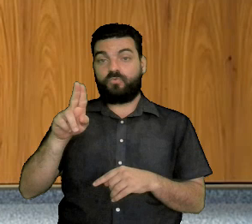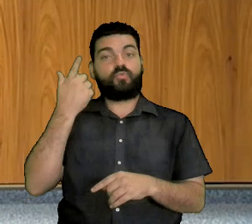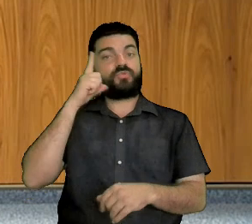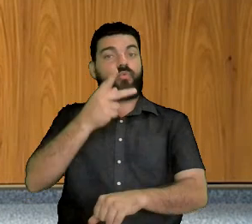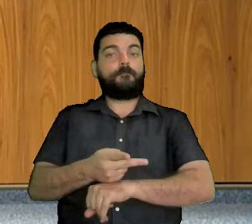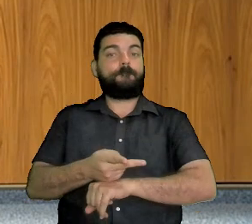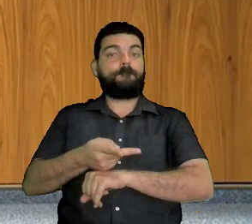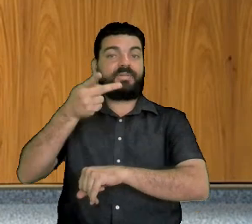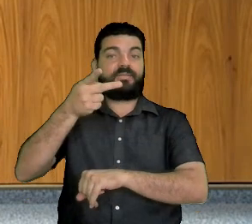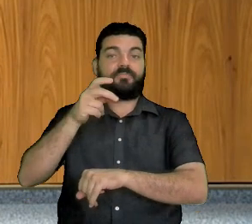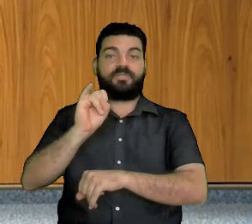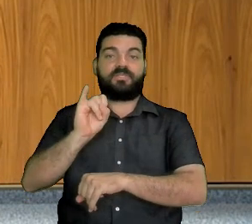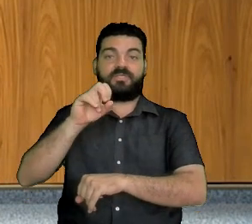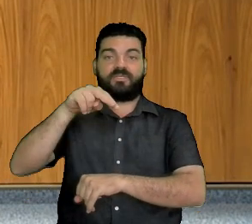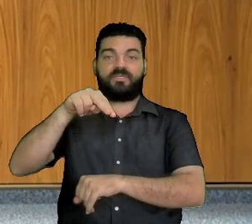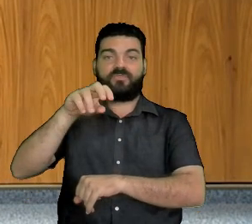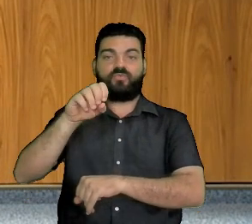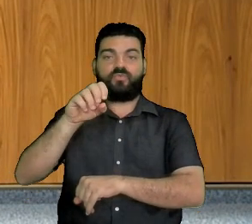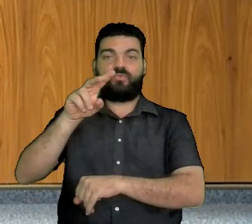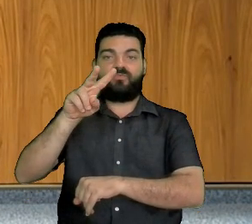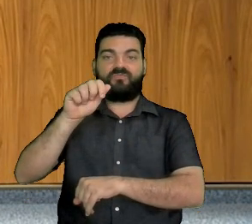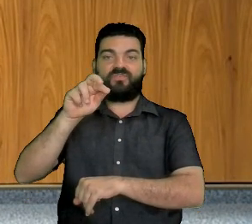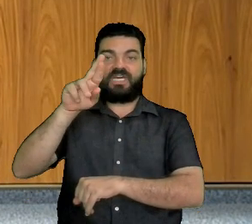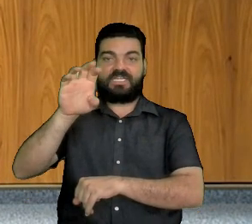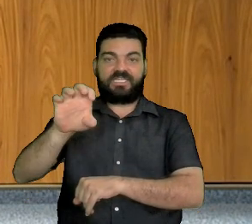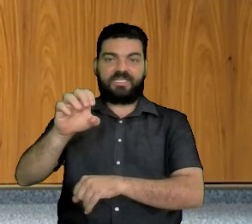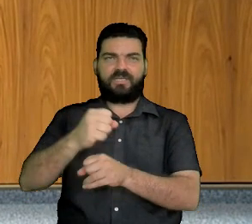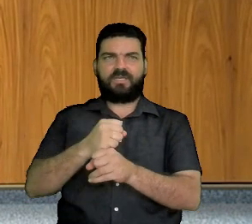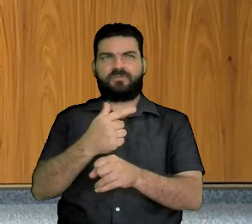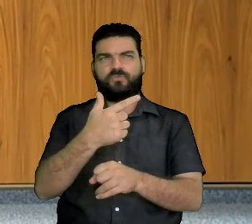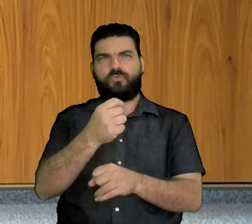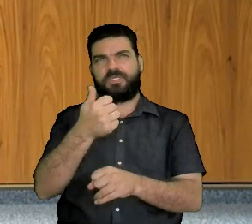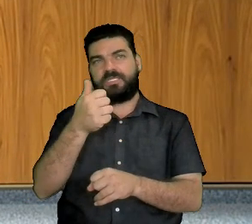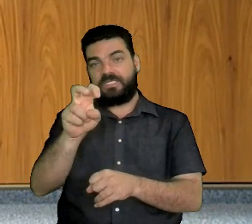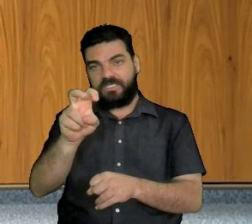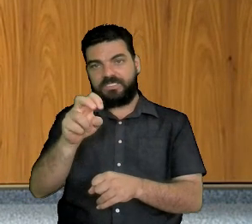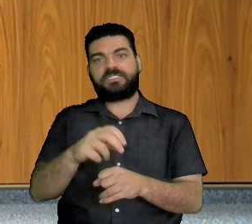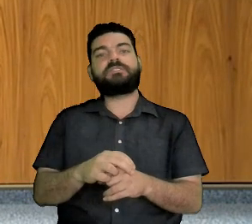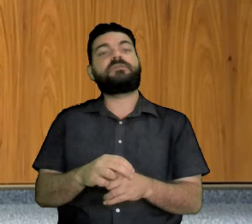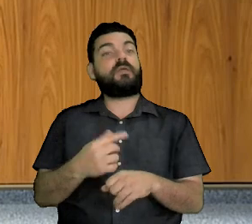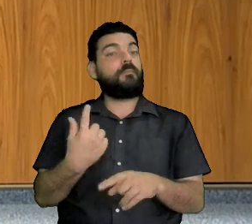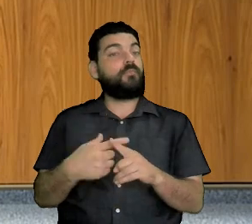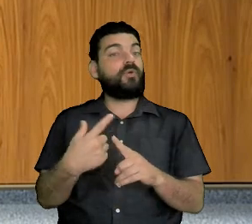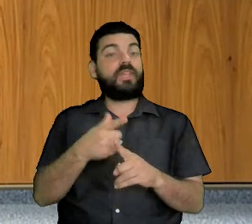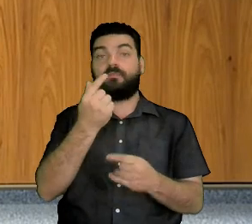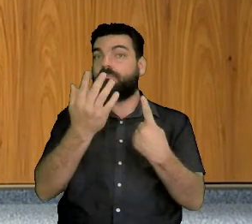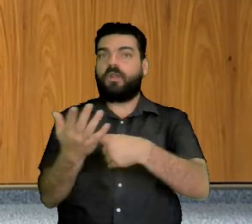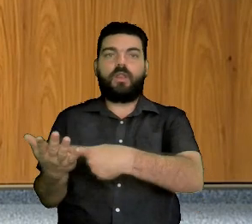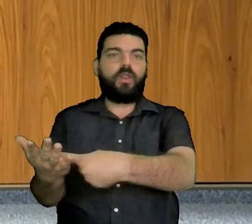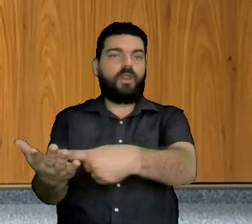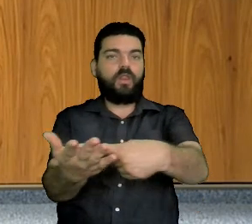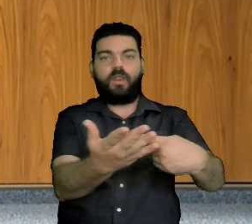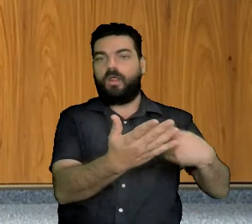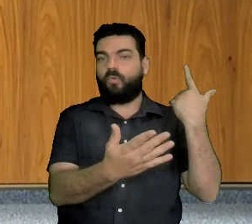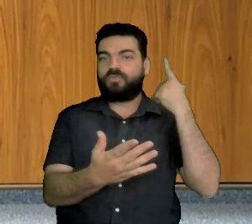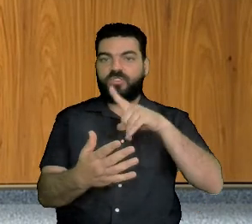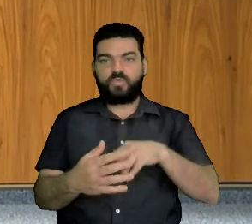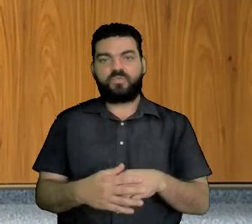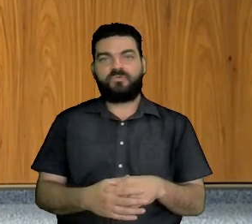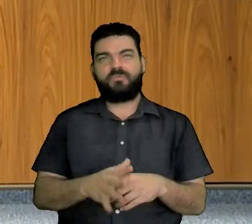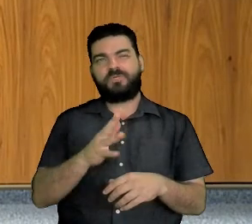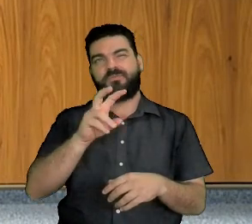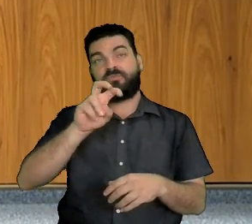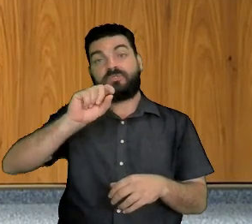o Prêmio Novare, em 2015, em razão do grande volume de acordos que foram feitos. Foram 50